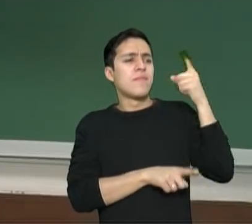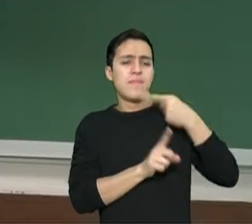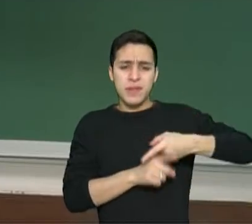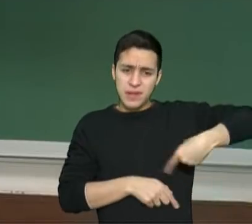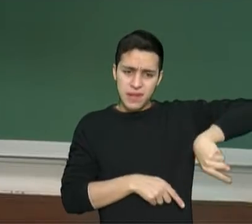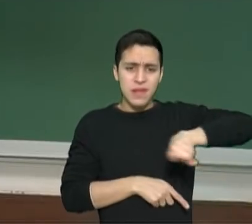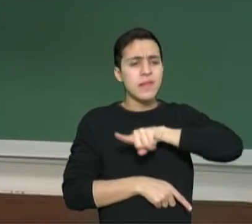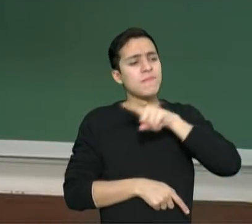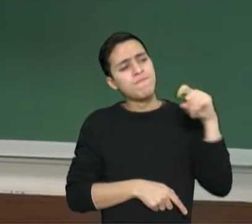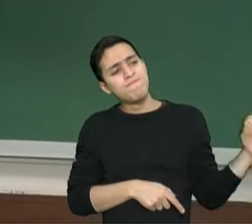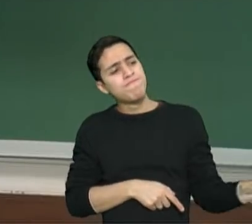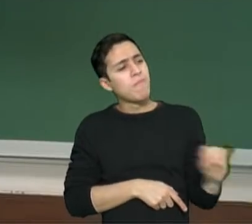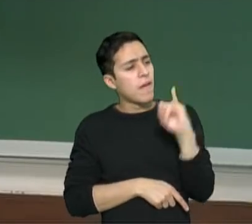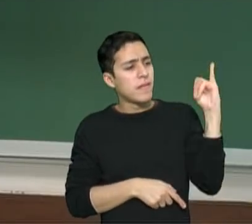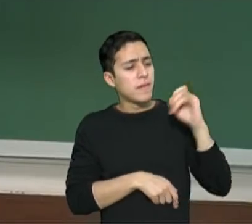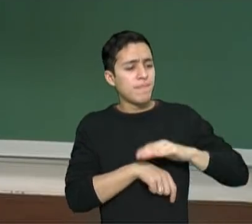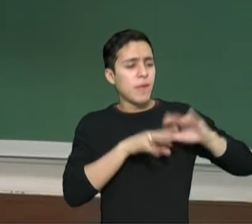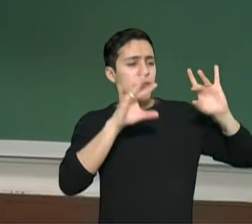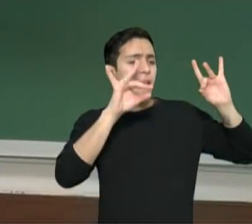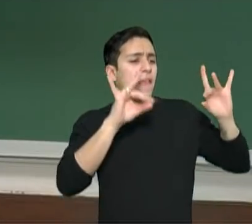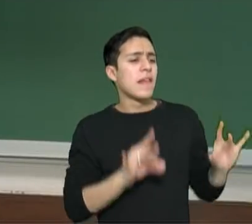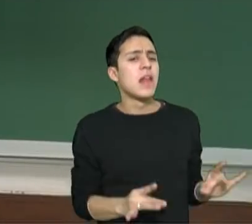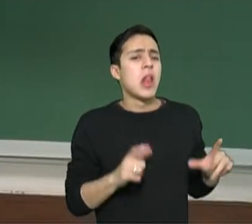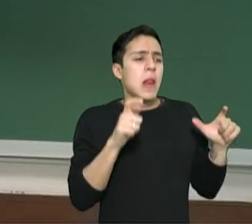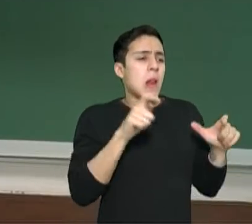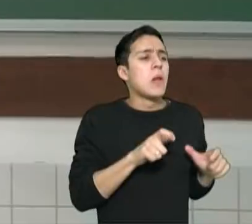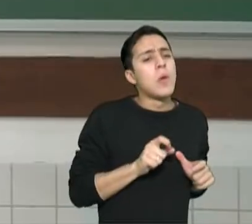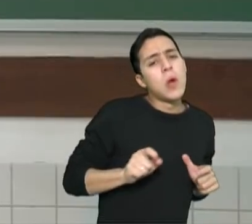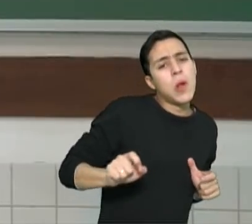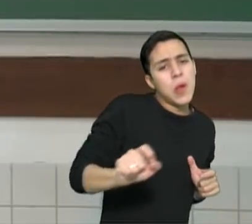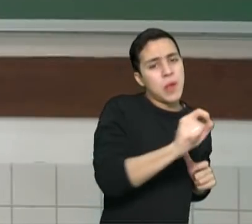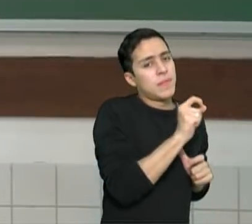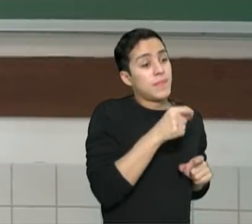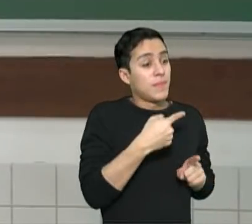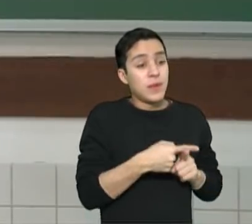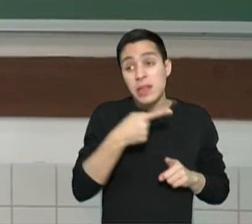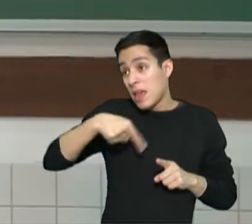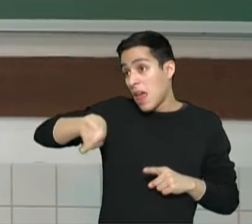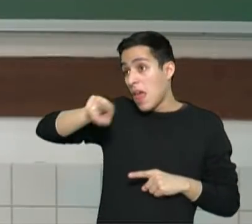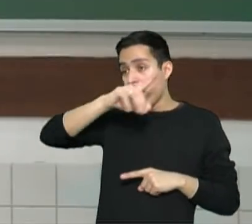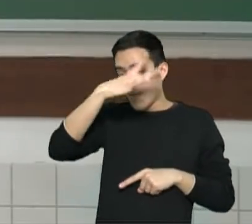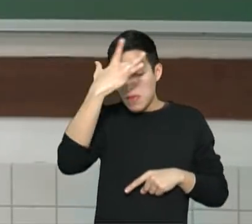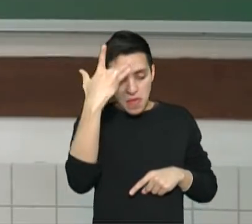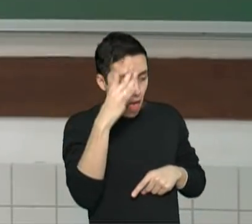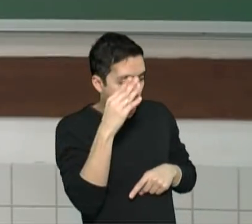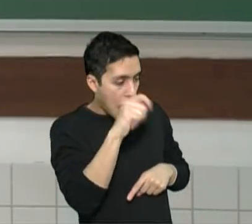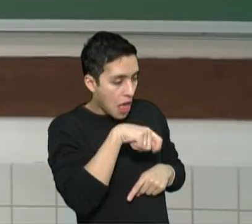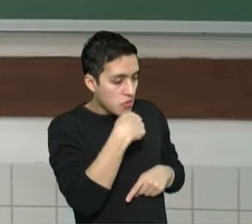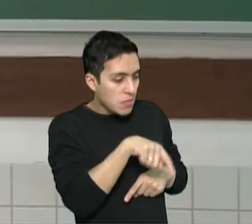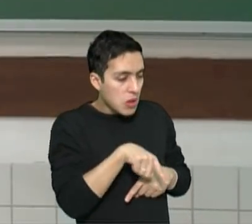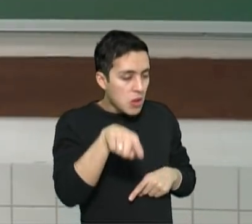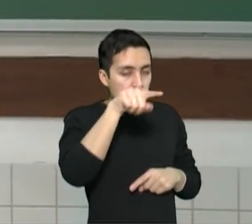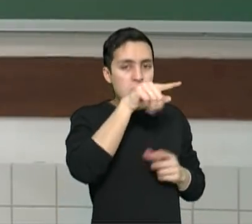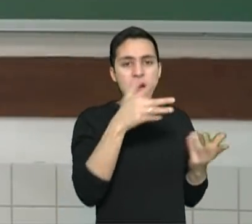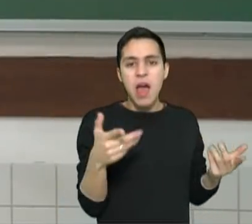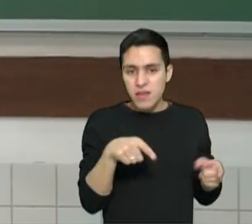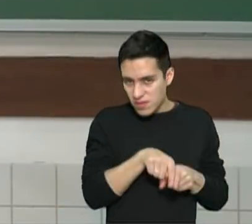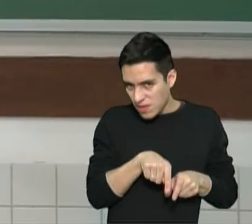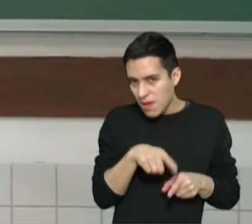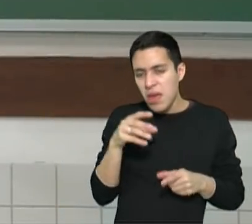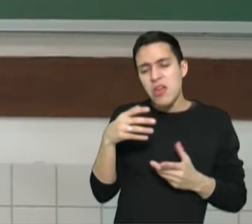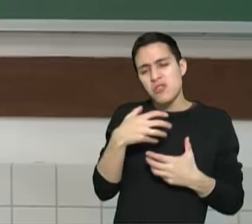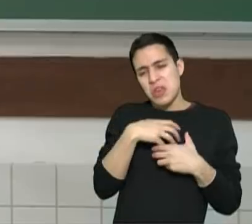eles tinham de retratar esses lugares, né? Para matar a curiosidade dessas pessoas de como eram esses lugares e também de